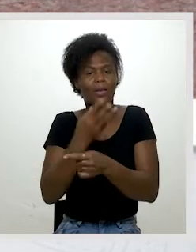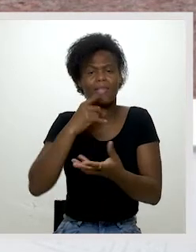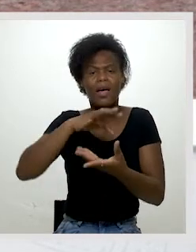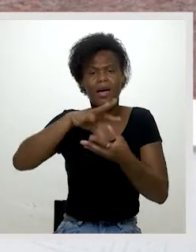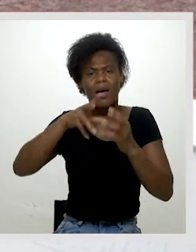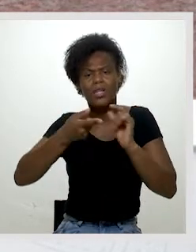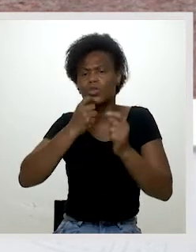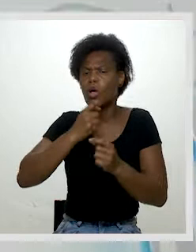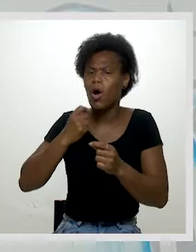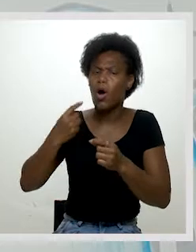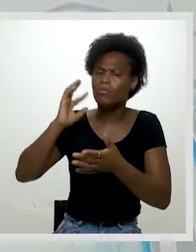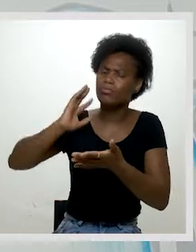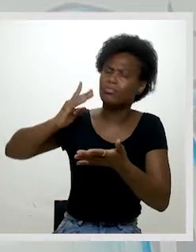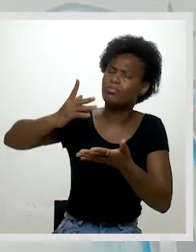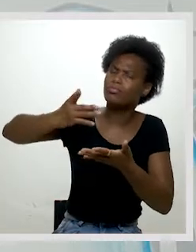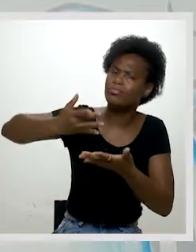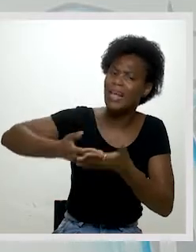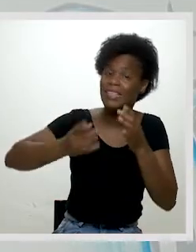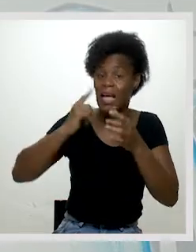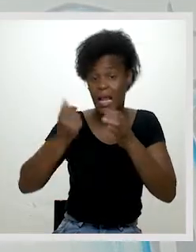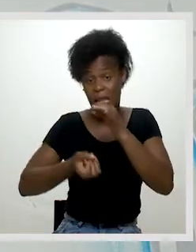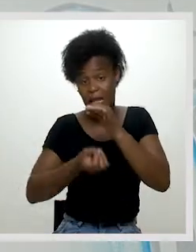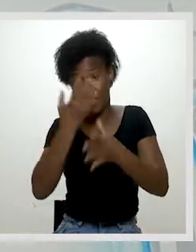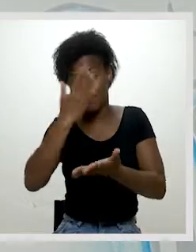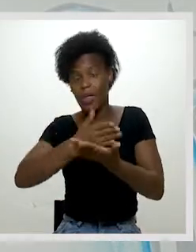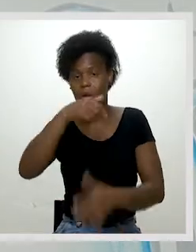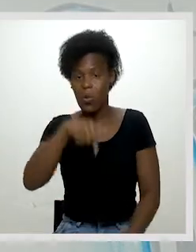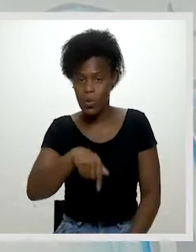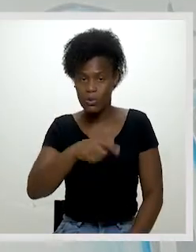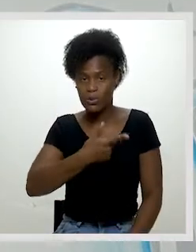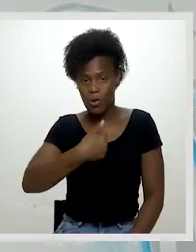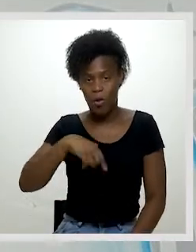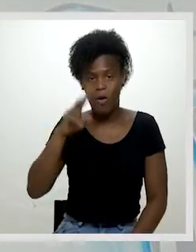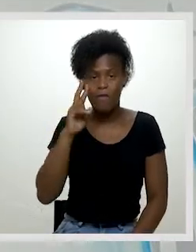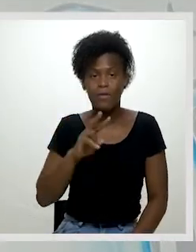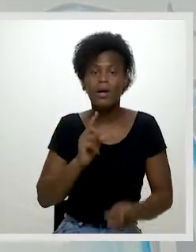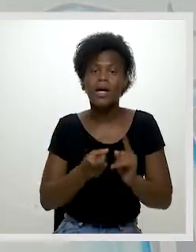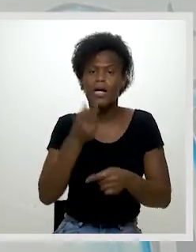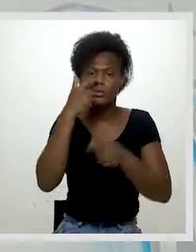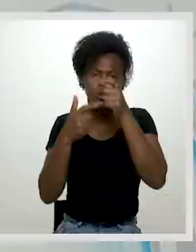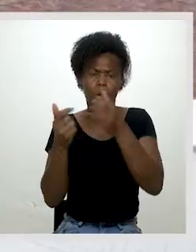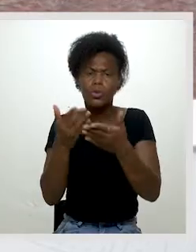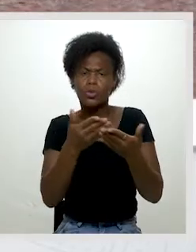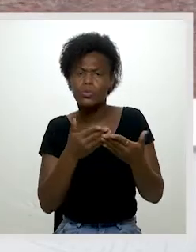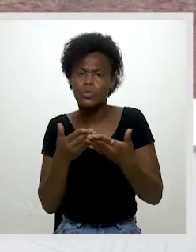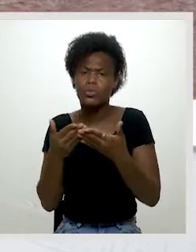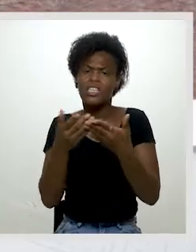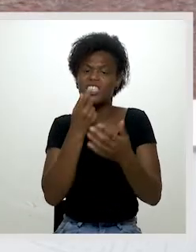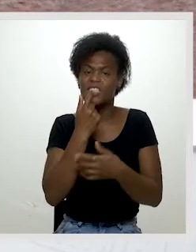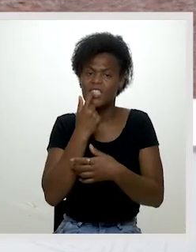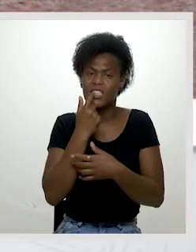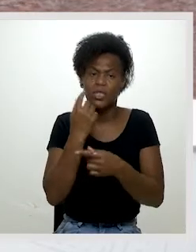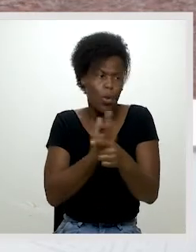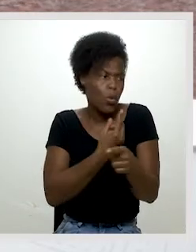sofrido, tem passado desde a sua formação até hoje, nós vemos que os geólogos,